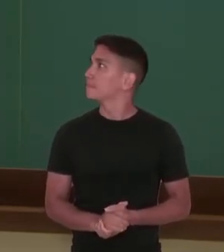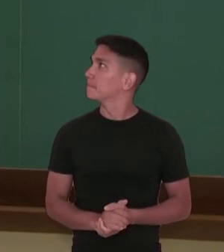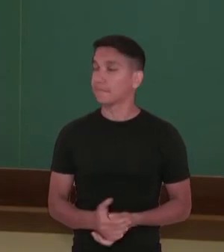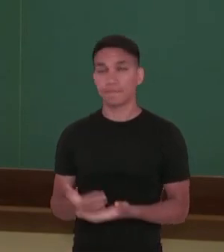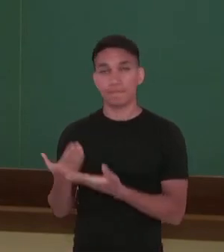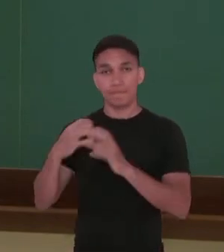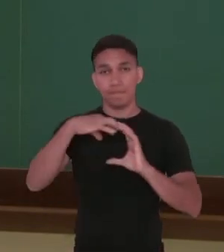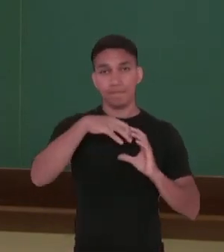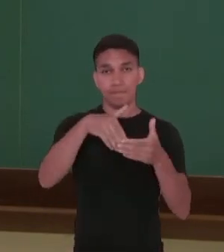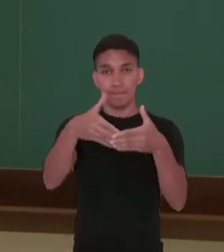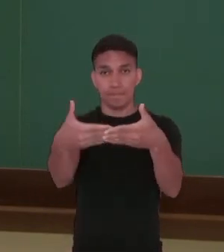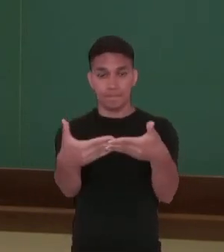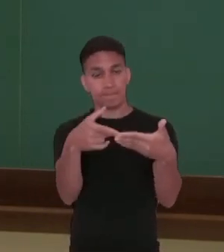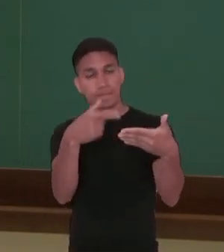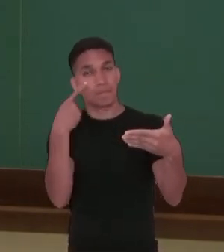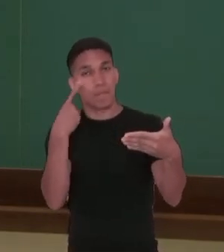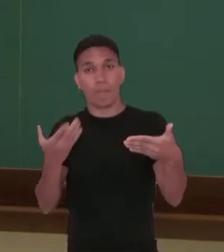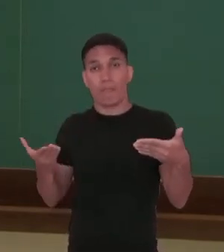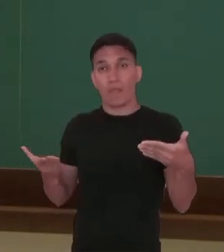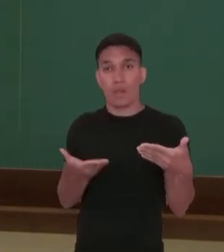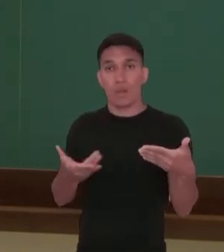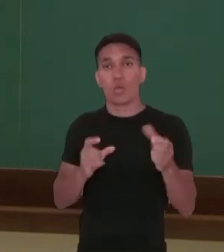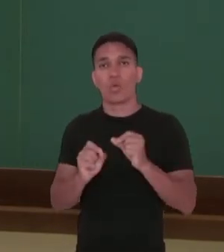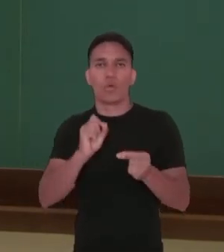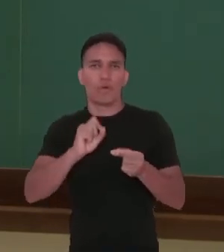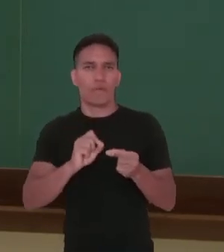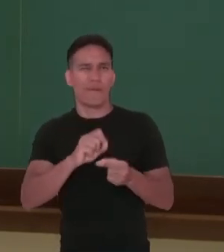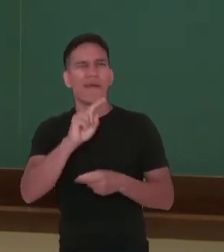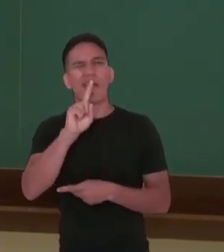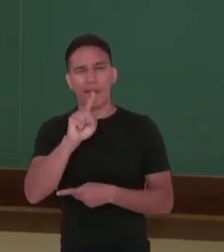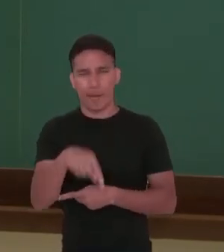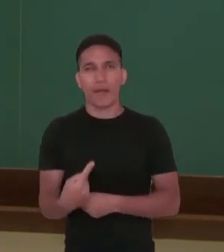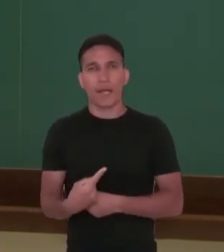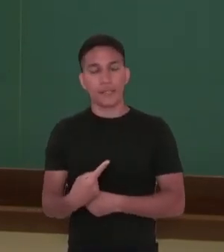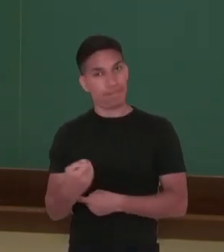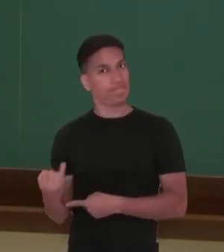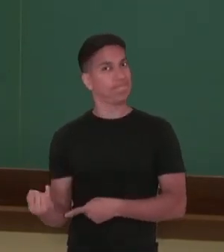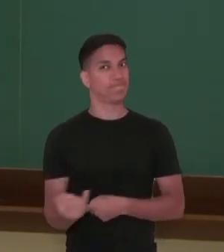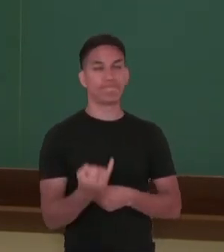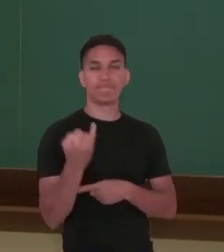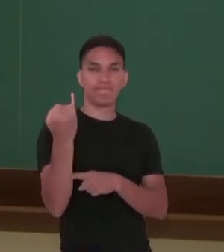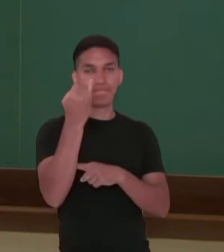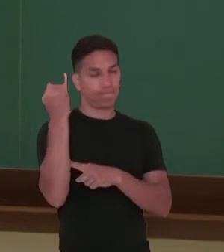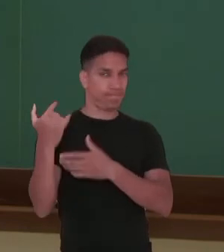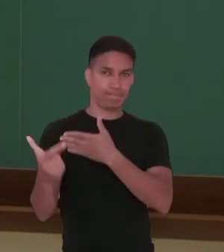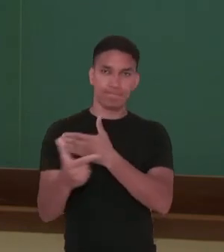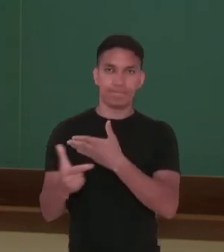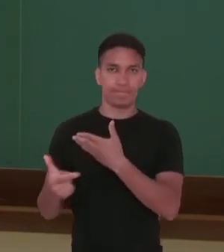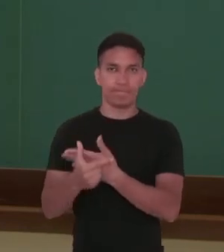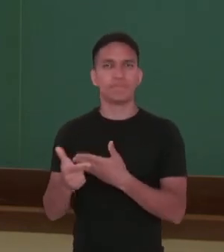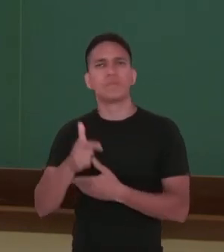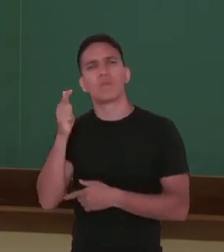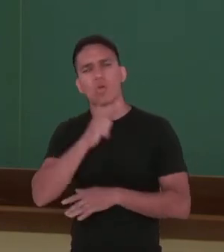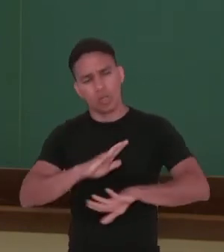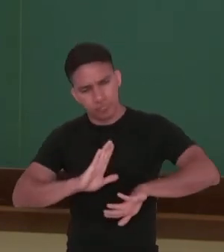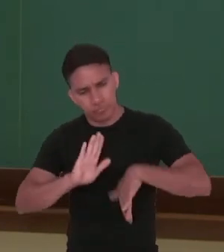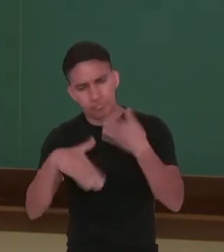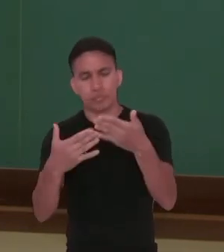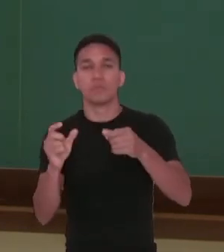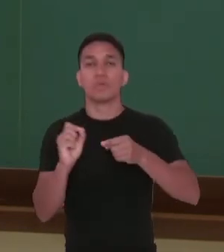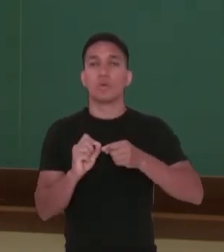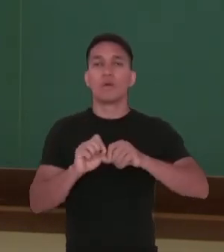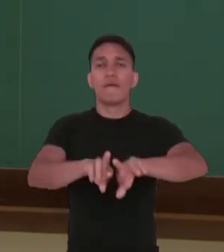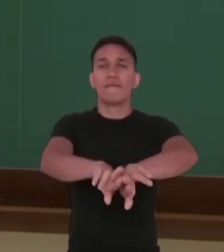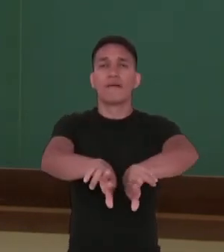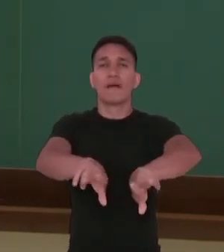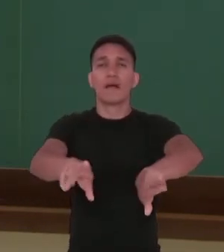a cartografia atualmente, né, ela desempenha um papel aí fundamental em